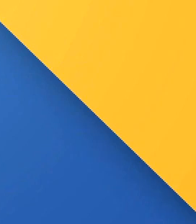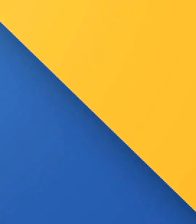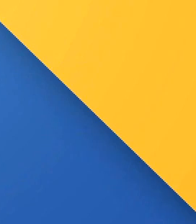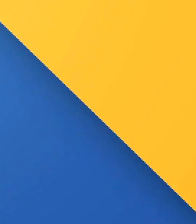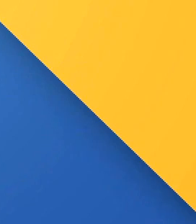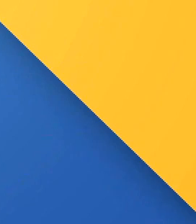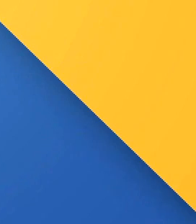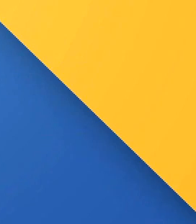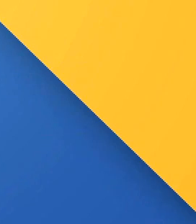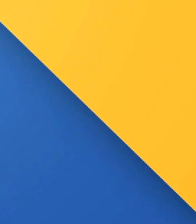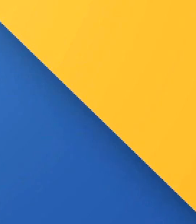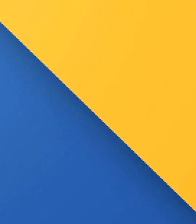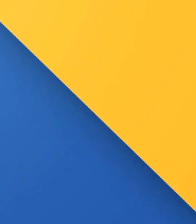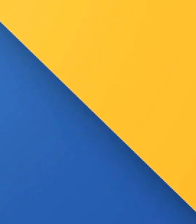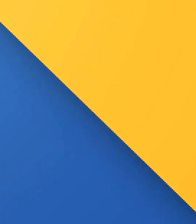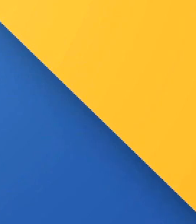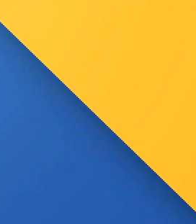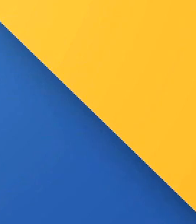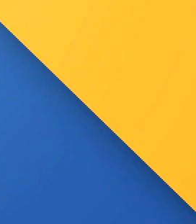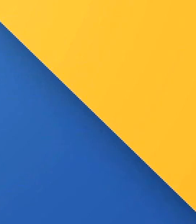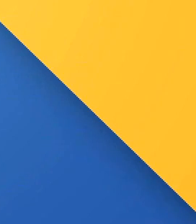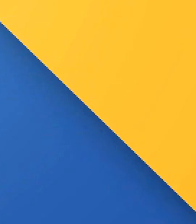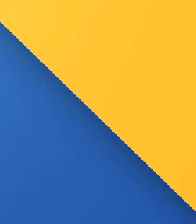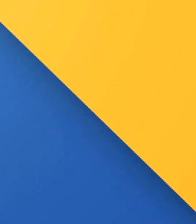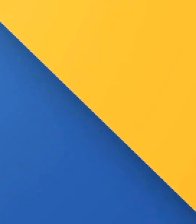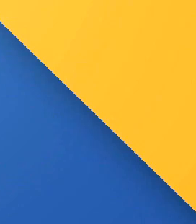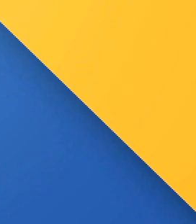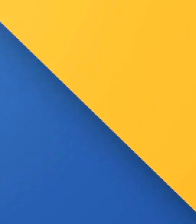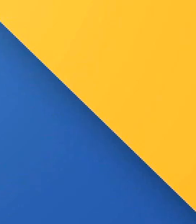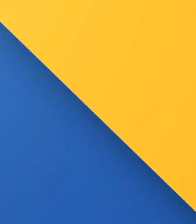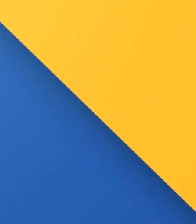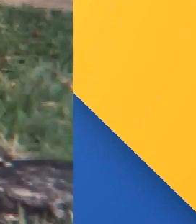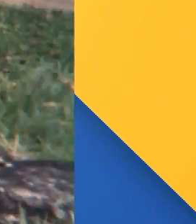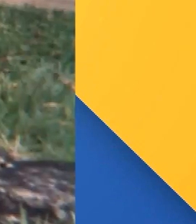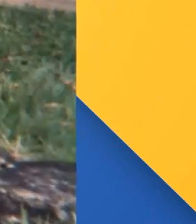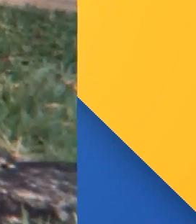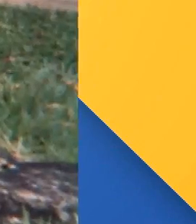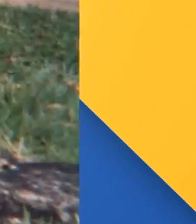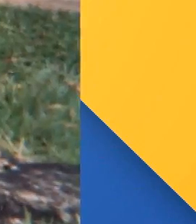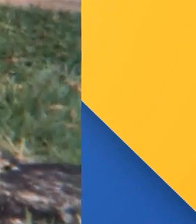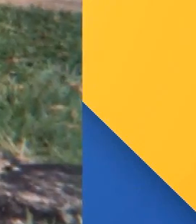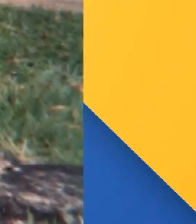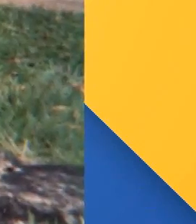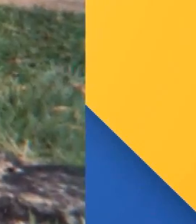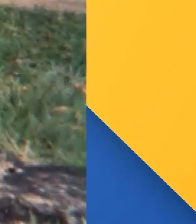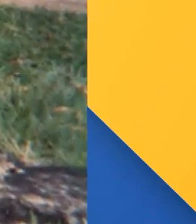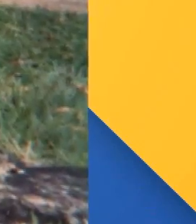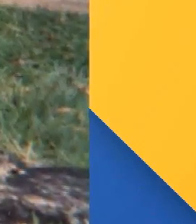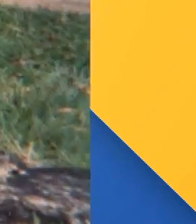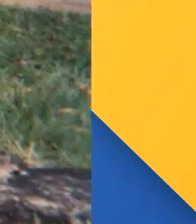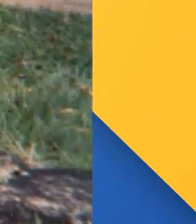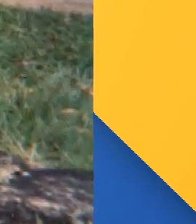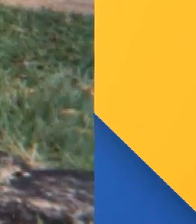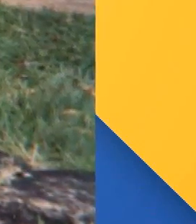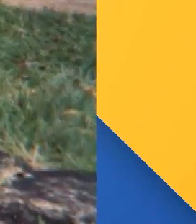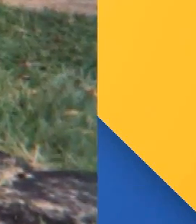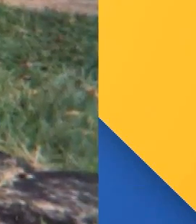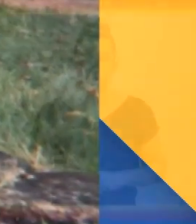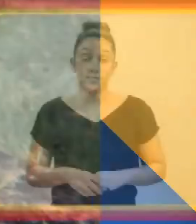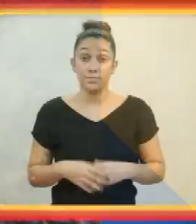Fotos de Kátia grávida, ajoelhada em um gramado com as mãos abaixo da barriga, sentada em uma pedra com a mão na barriga, sentada na pedra de uma